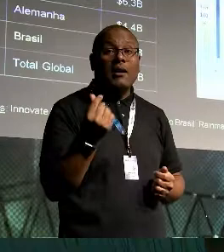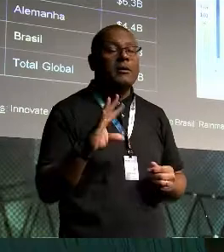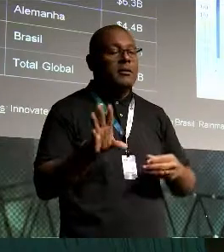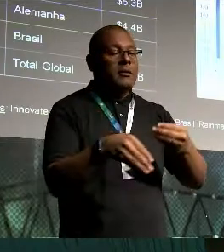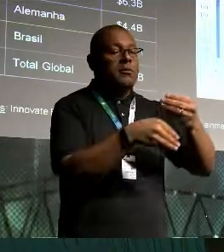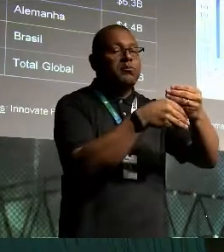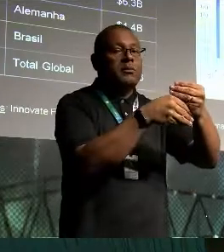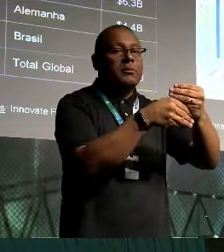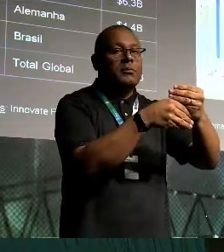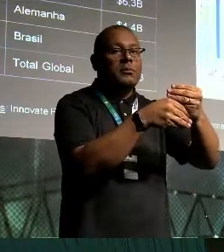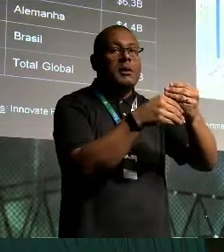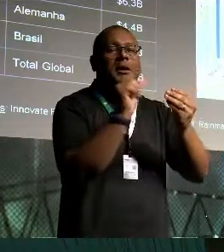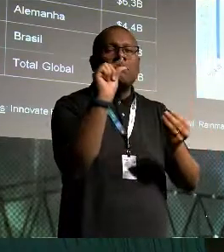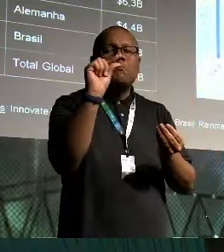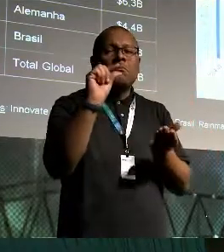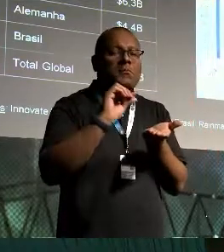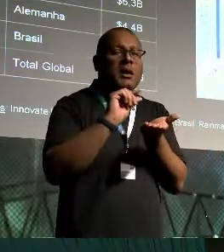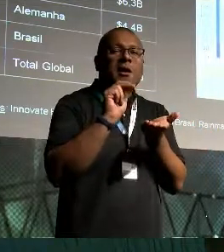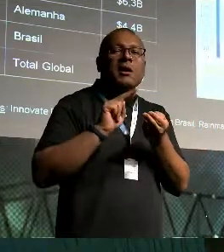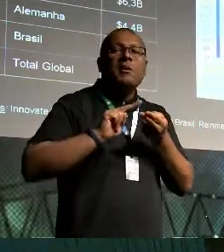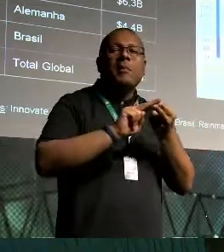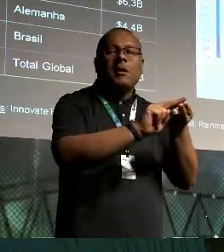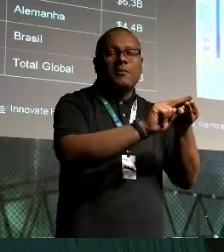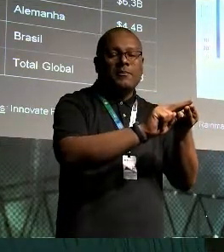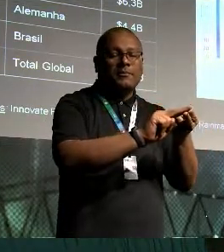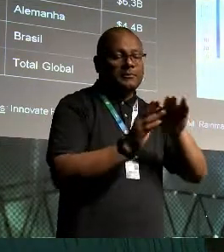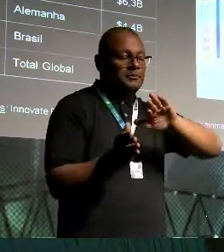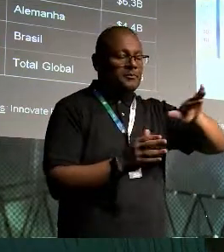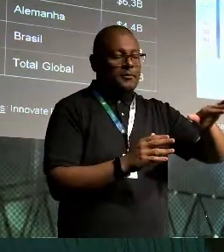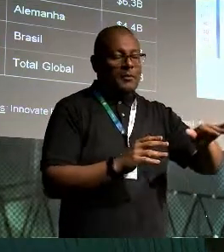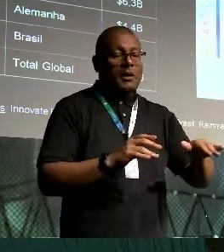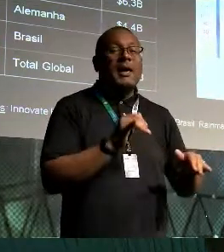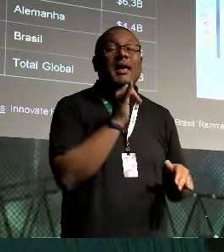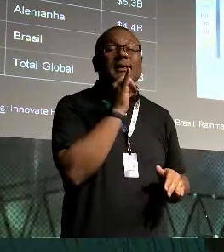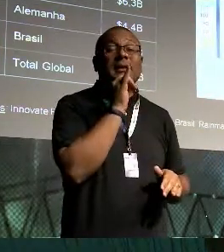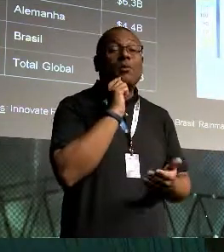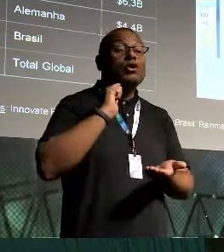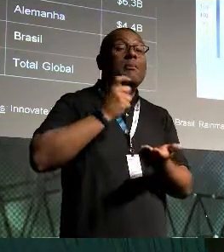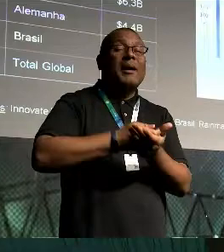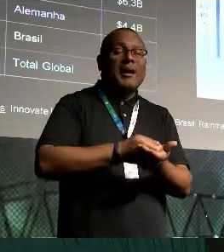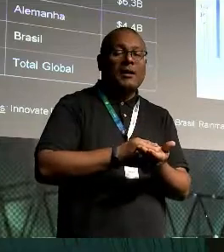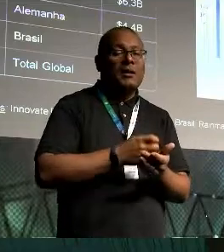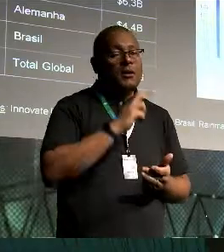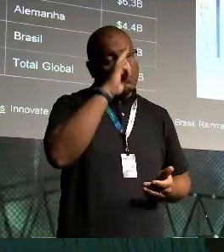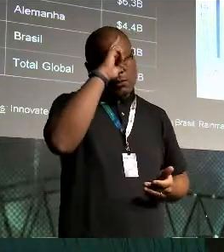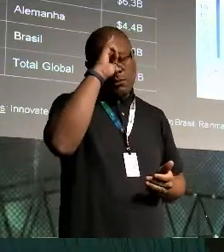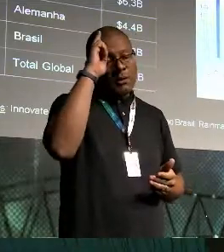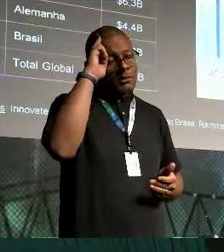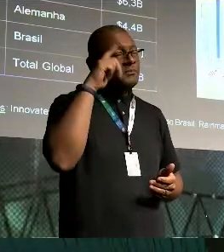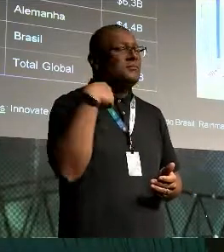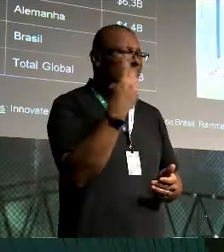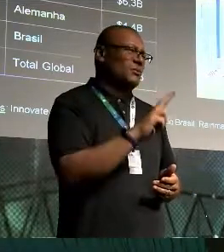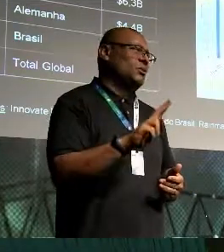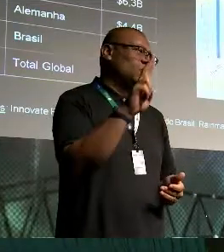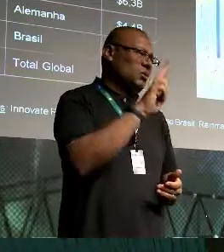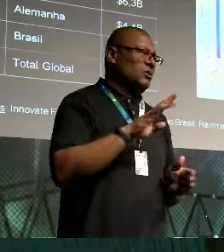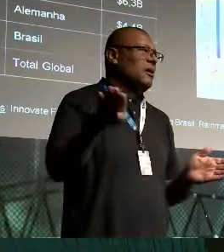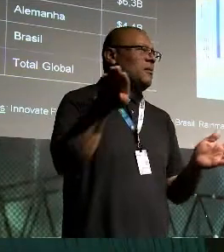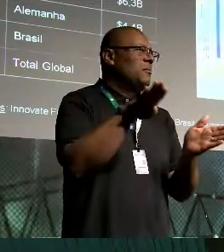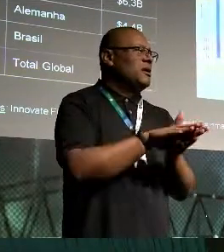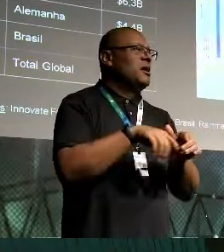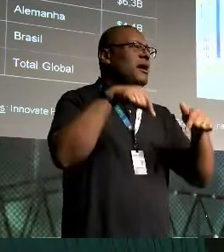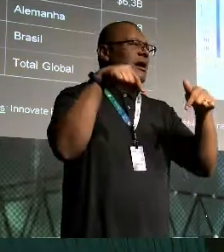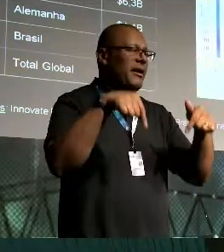completava com microlending. Embedded Payments, acho que o melhor exemplo é o próprio Uber, que muitos aqui devem ter utilizado para